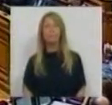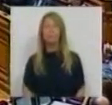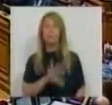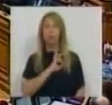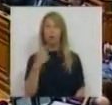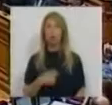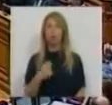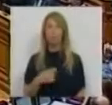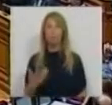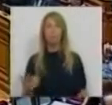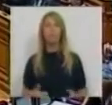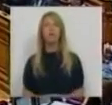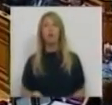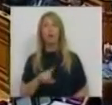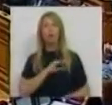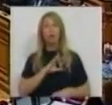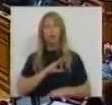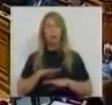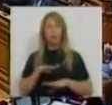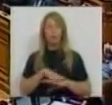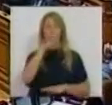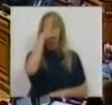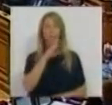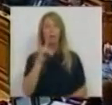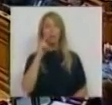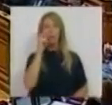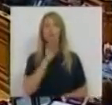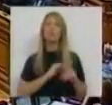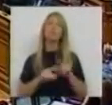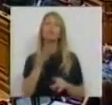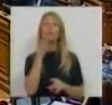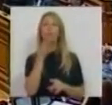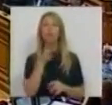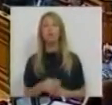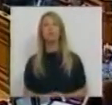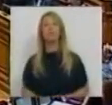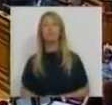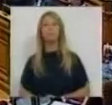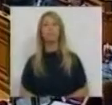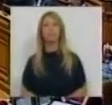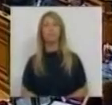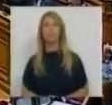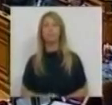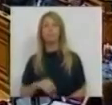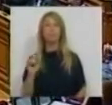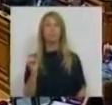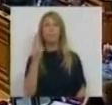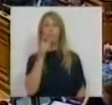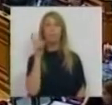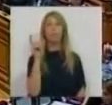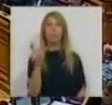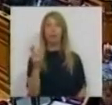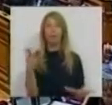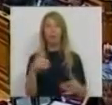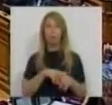Senhor Presidente, senhores membros do Governo, senhoras e senhores deputados, a primeira palavra num